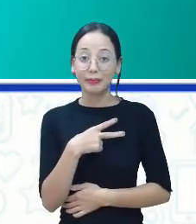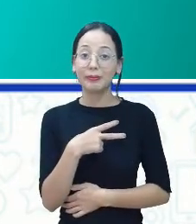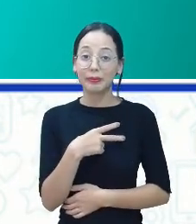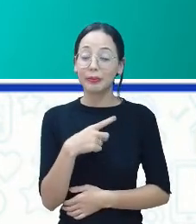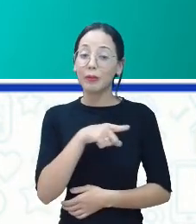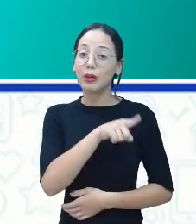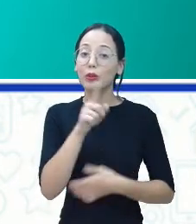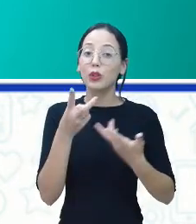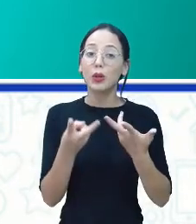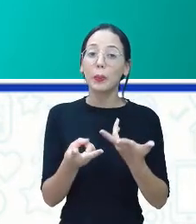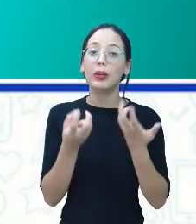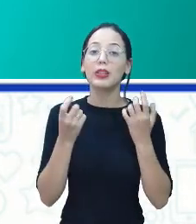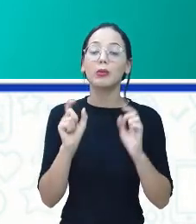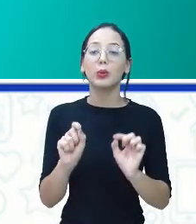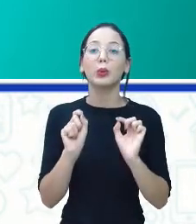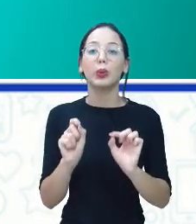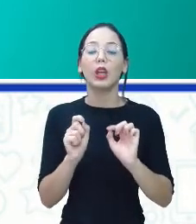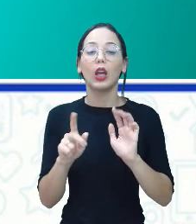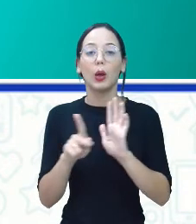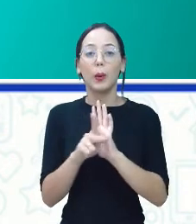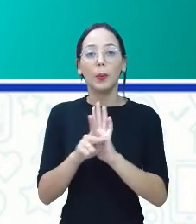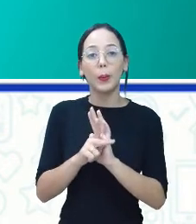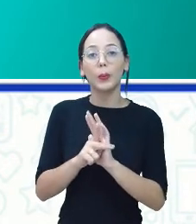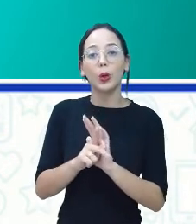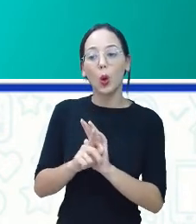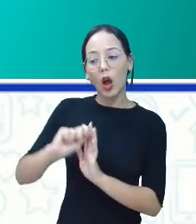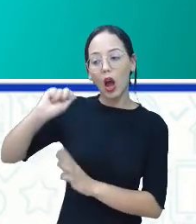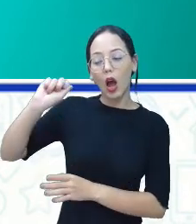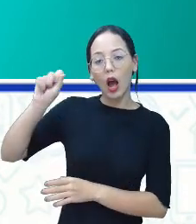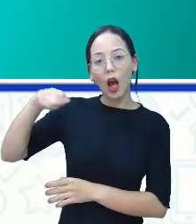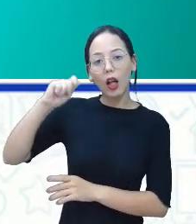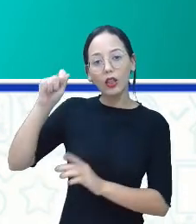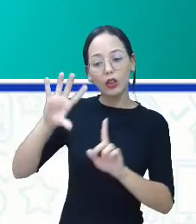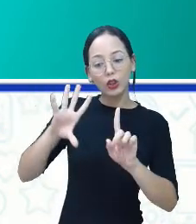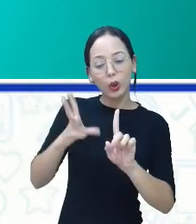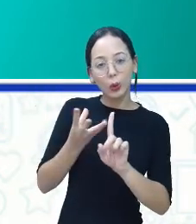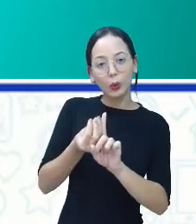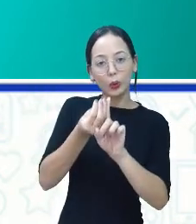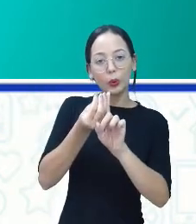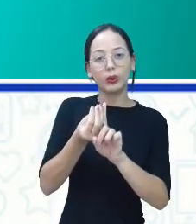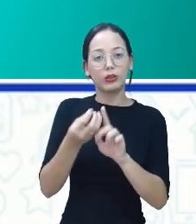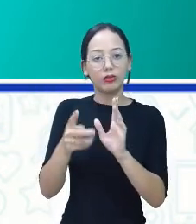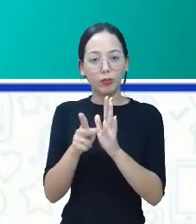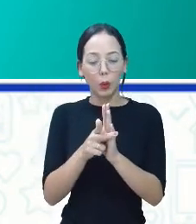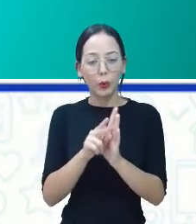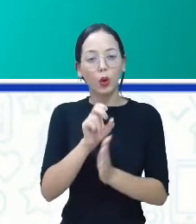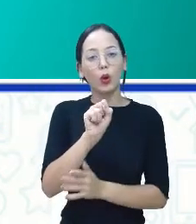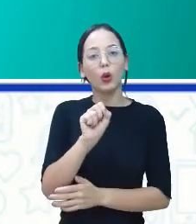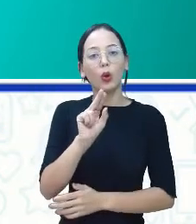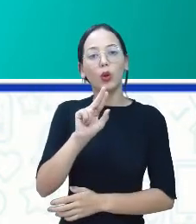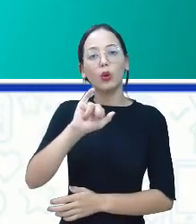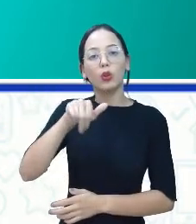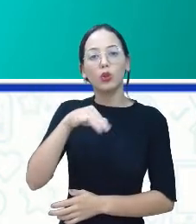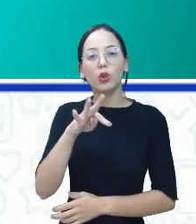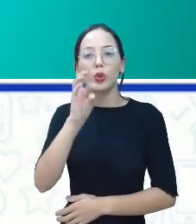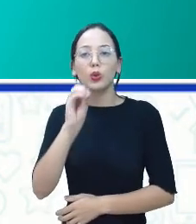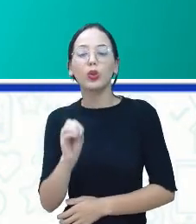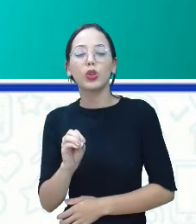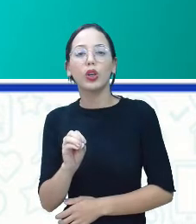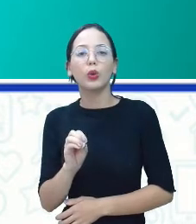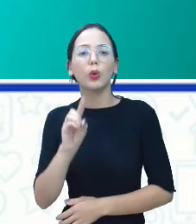Percebam aqui, nós temos, não é? Os artistas, que seria o sujeito da oração, e aí que